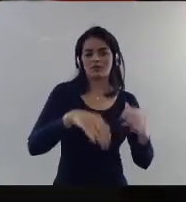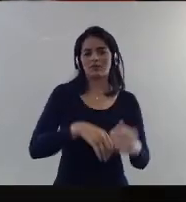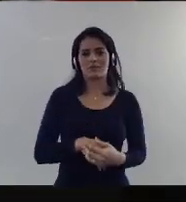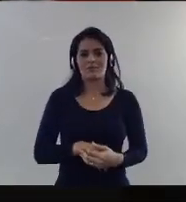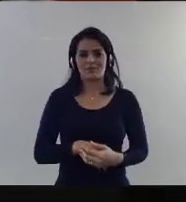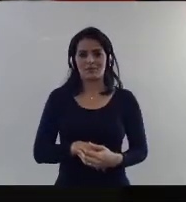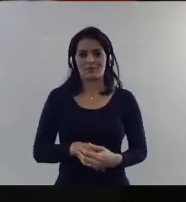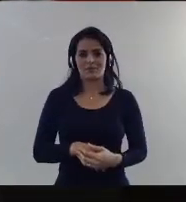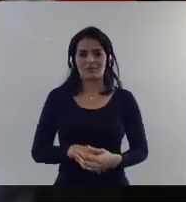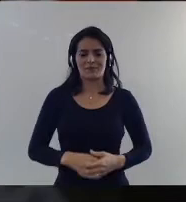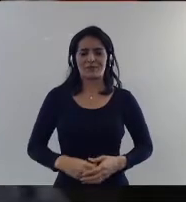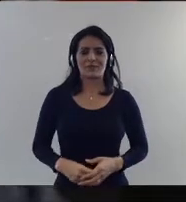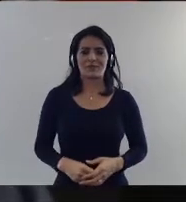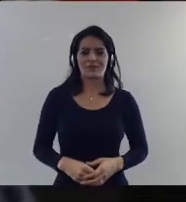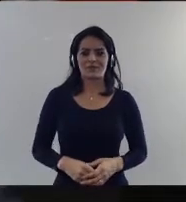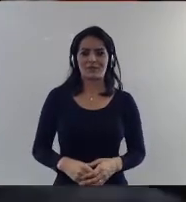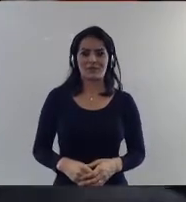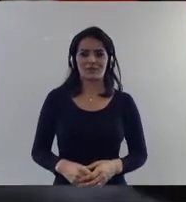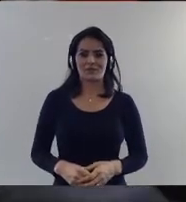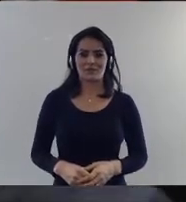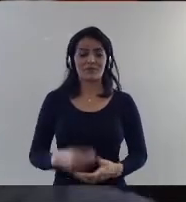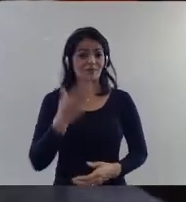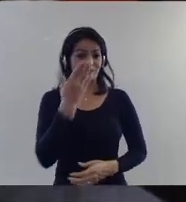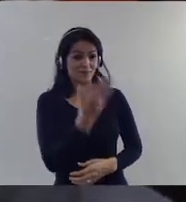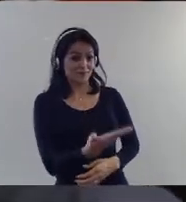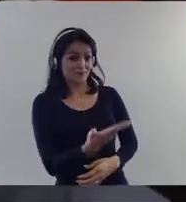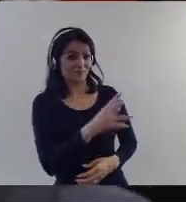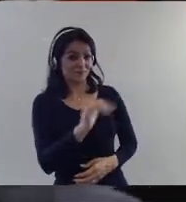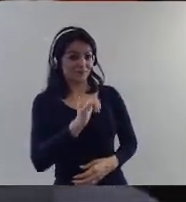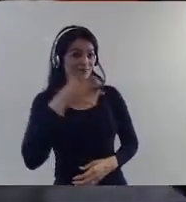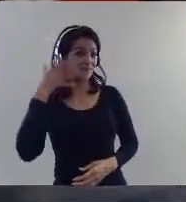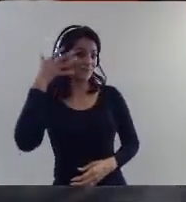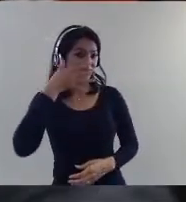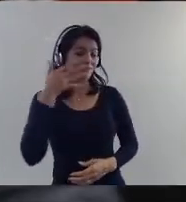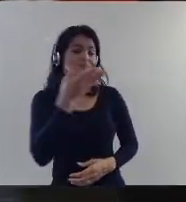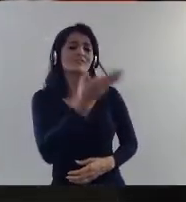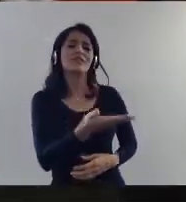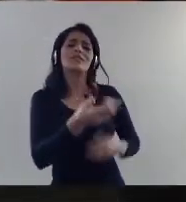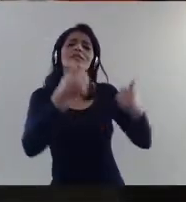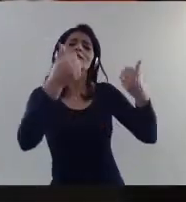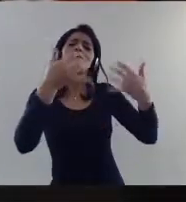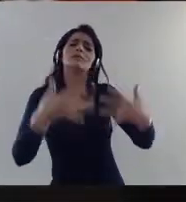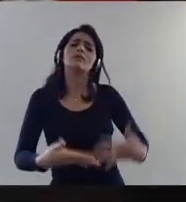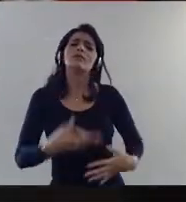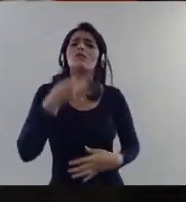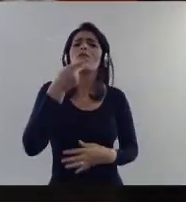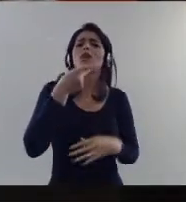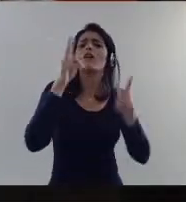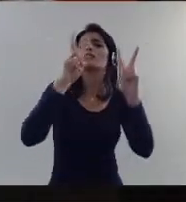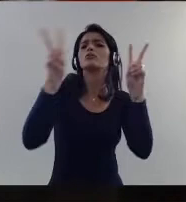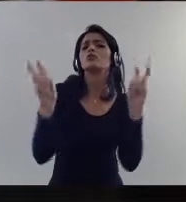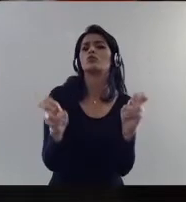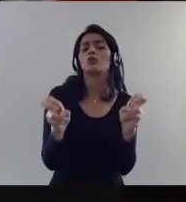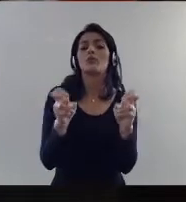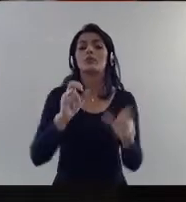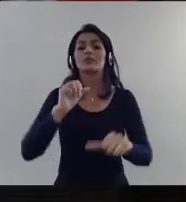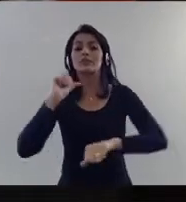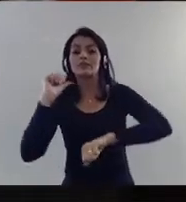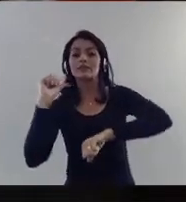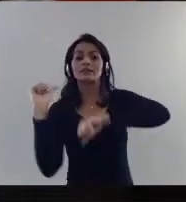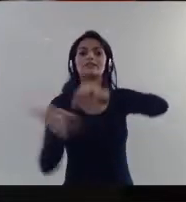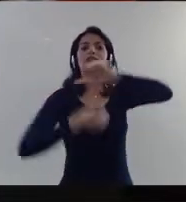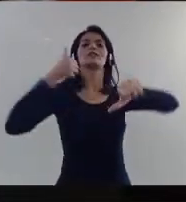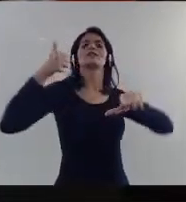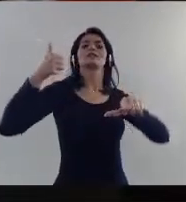folder. Queria passar a palavra para você, e que você falasse um pouco dessa